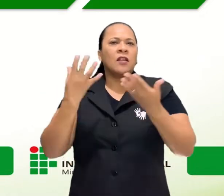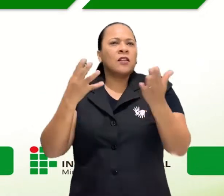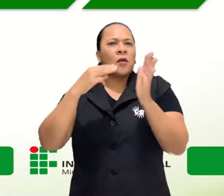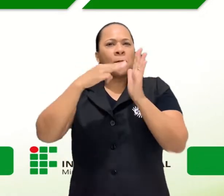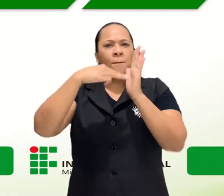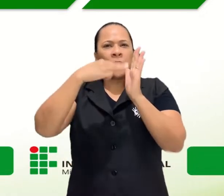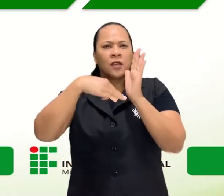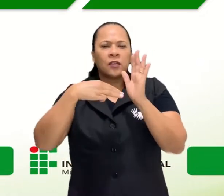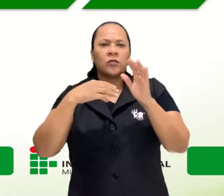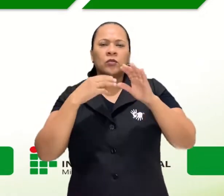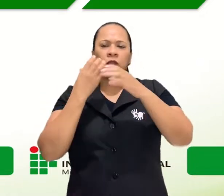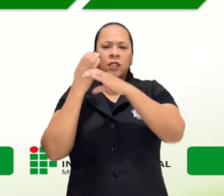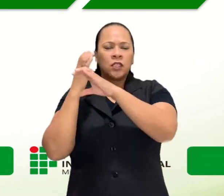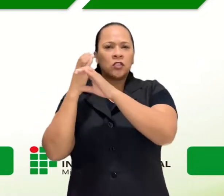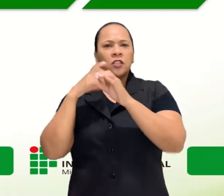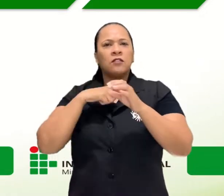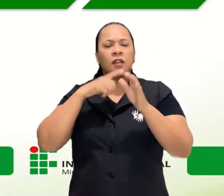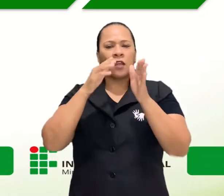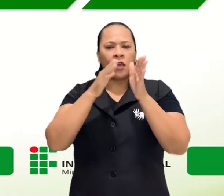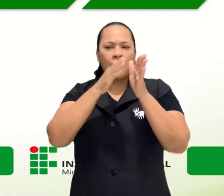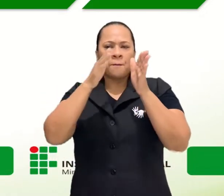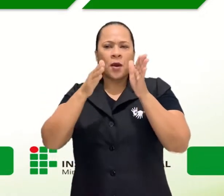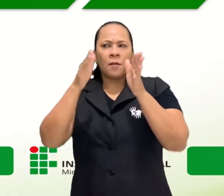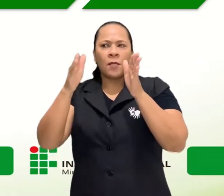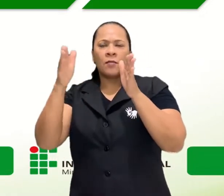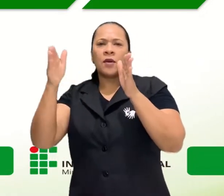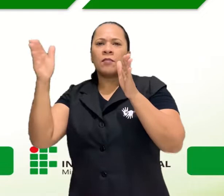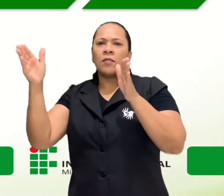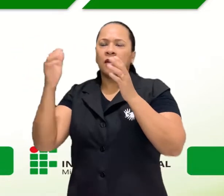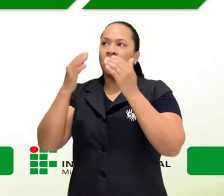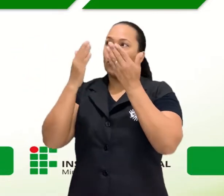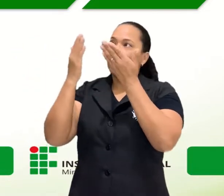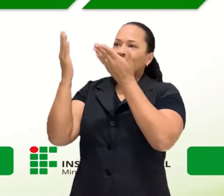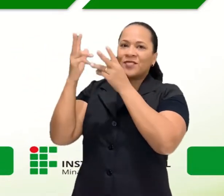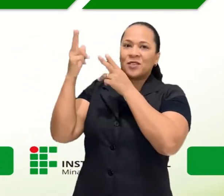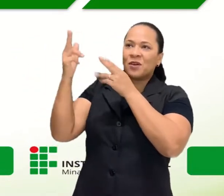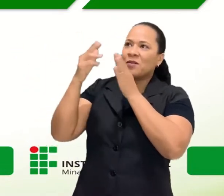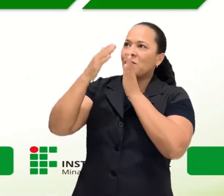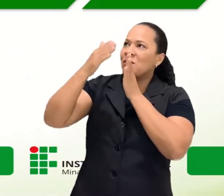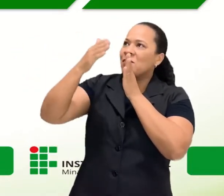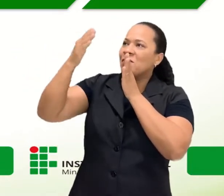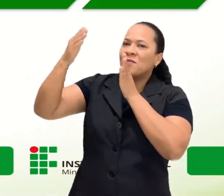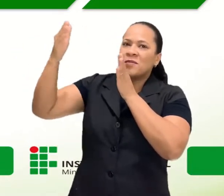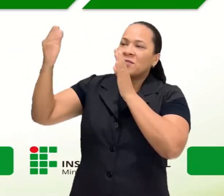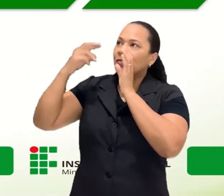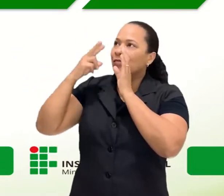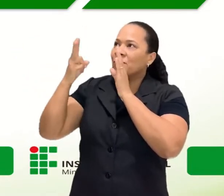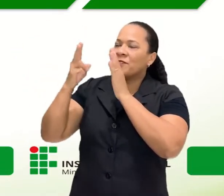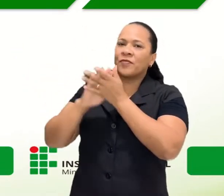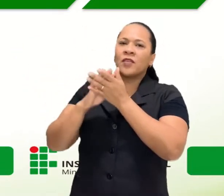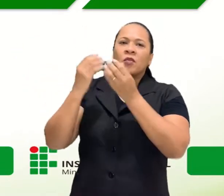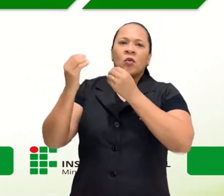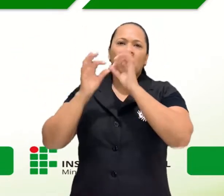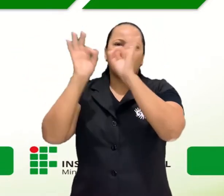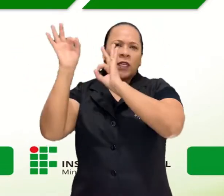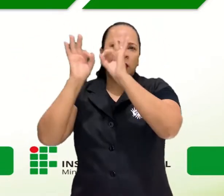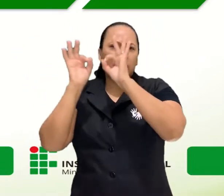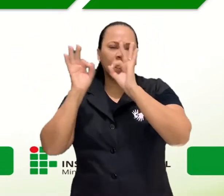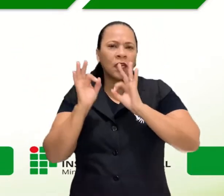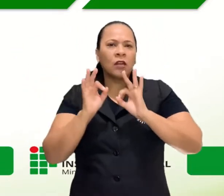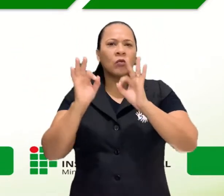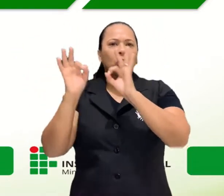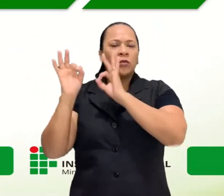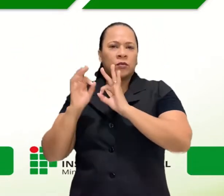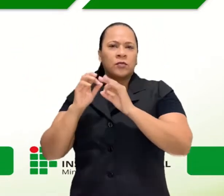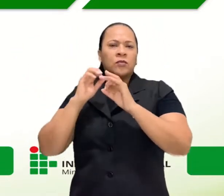método científico segue algumas etapas básicas para que o planejamento da pesquisa seja orientado. Não é algo